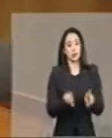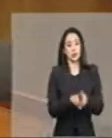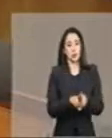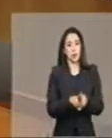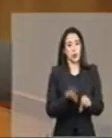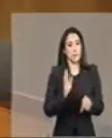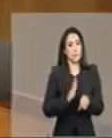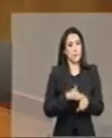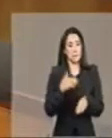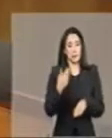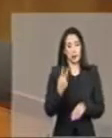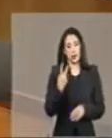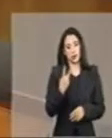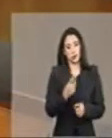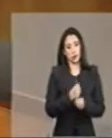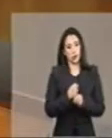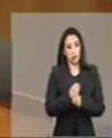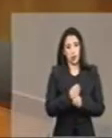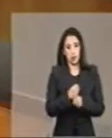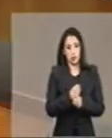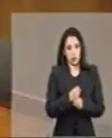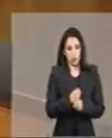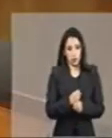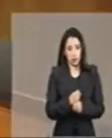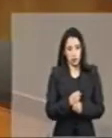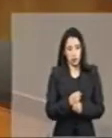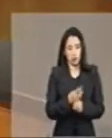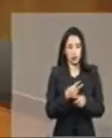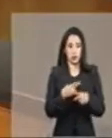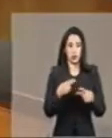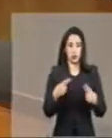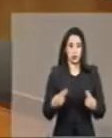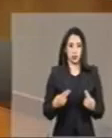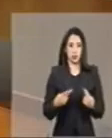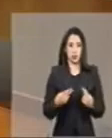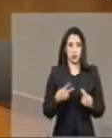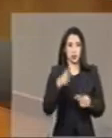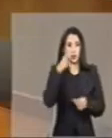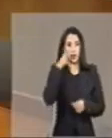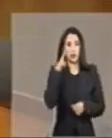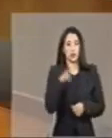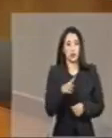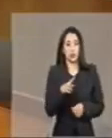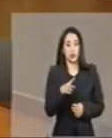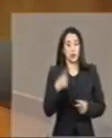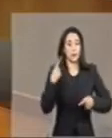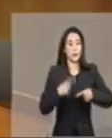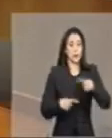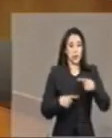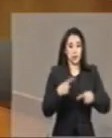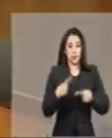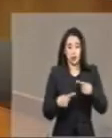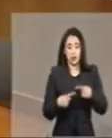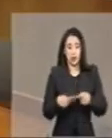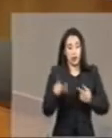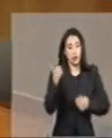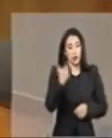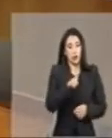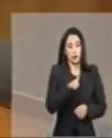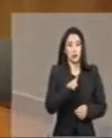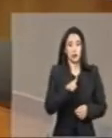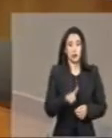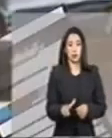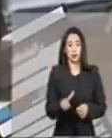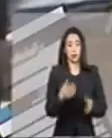2 anos dessas providências. E esse material continua com